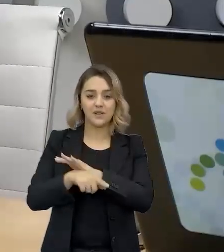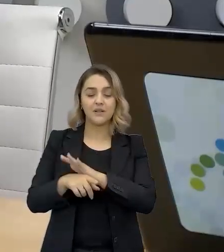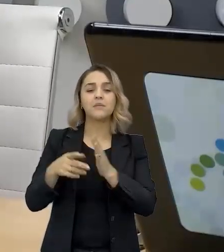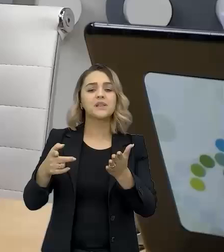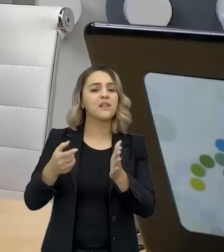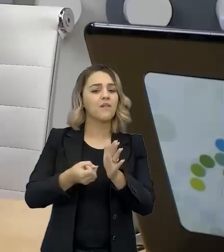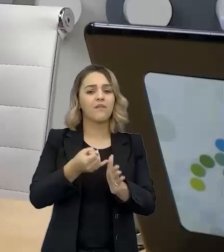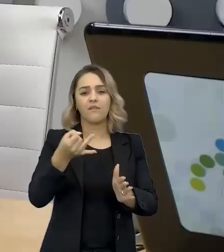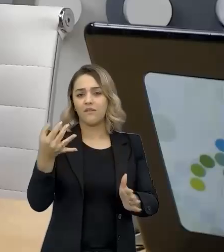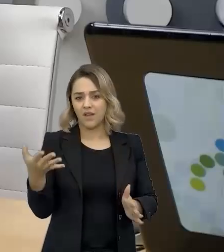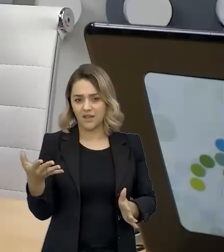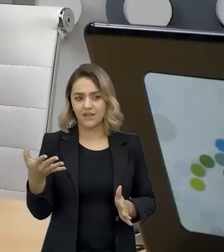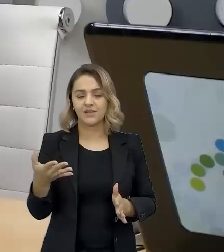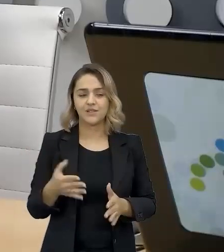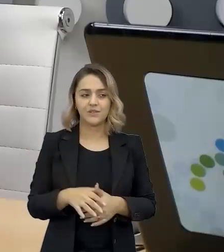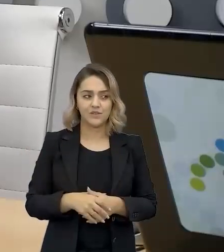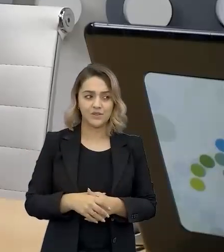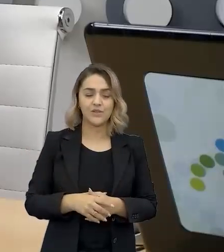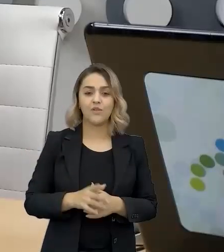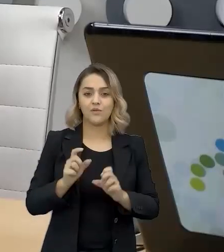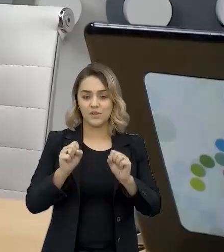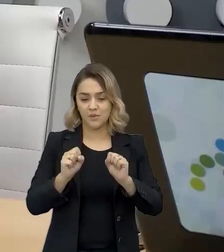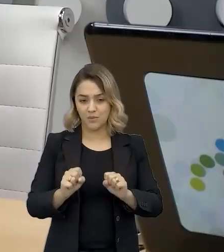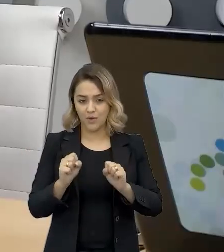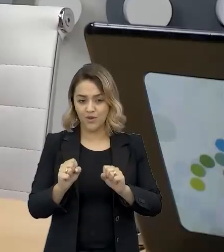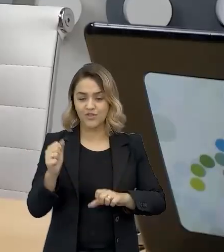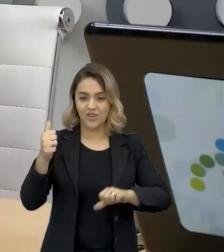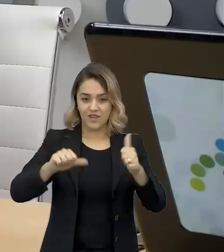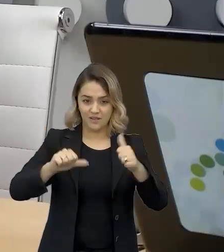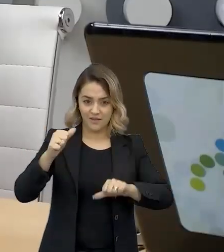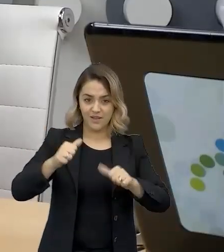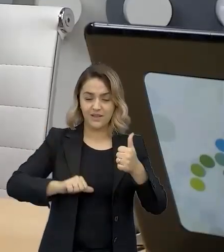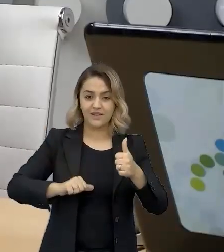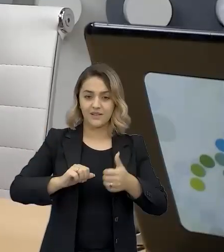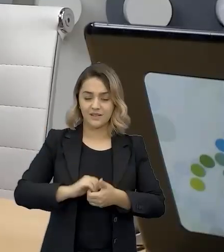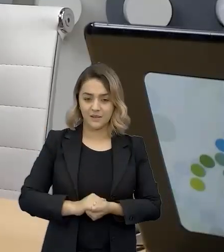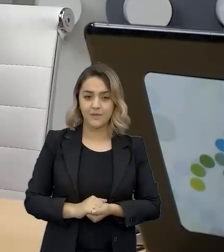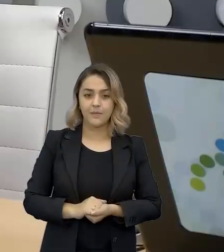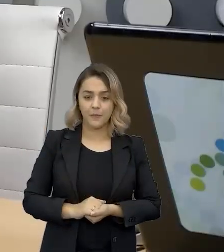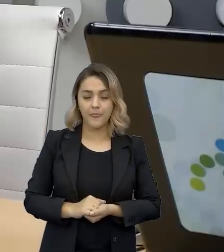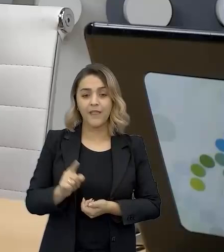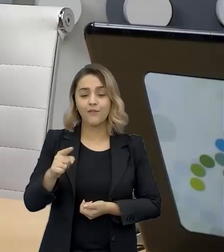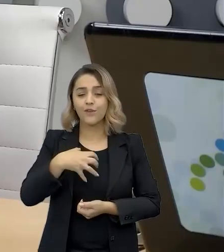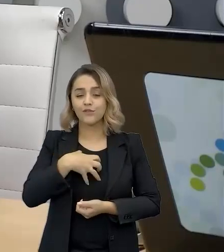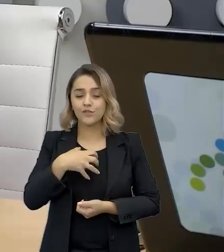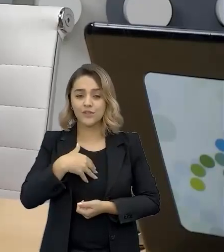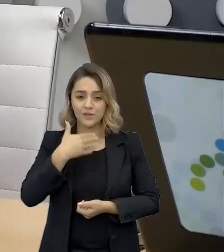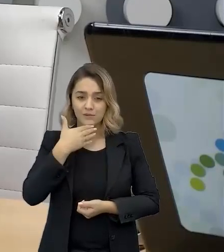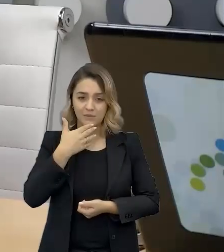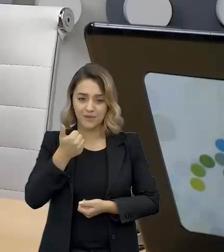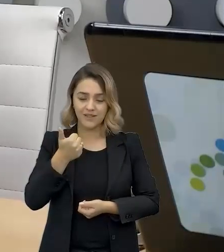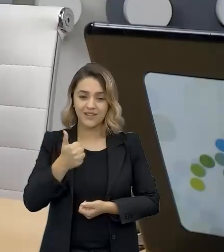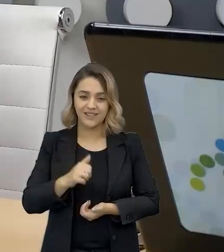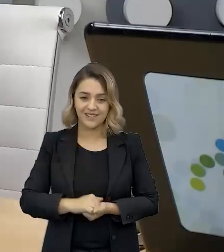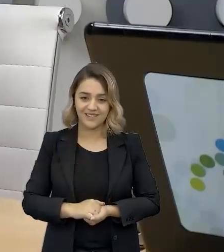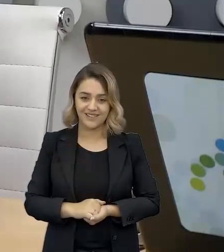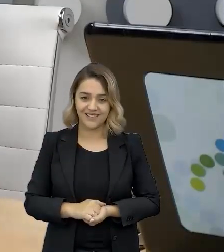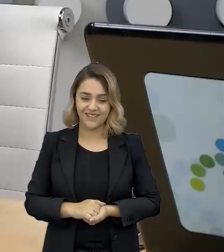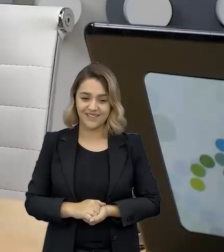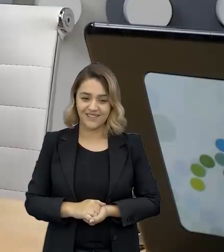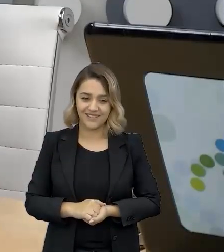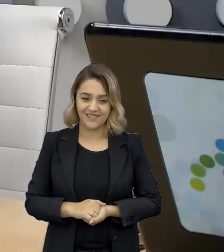vários, assim, que vocês vão estar podendo estar analisando e verificando qual a melhor forma que vocês podem estar trabalhando com os alunos de forma